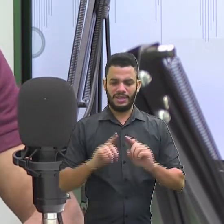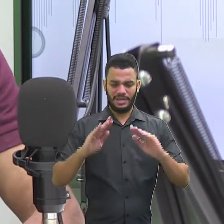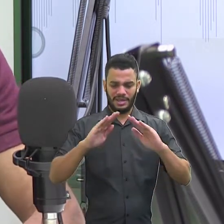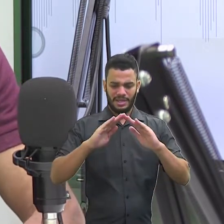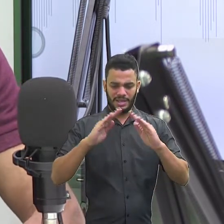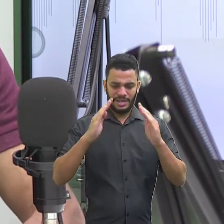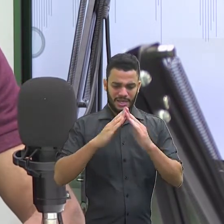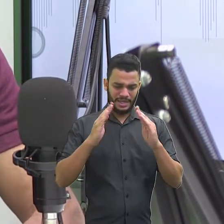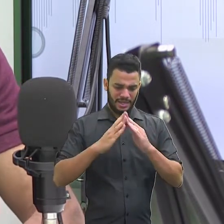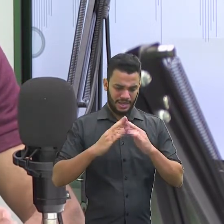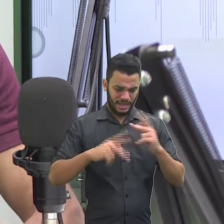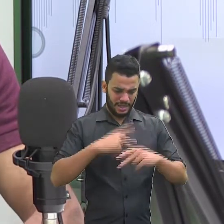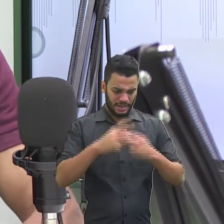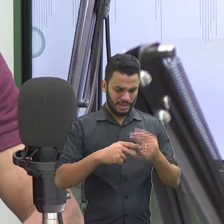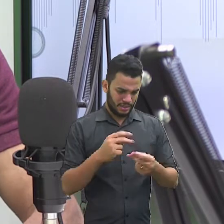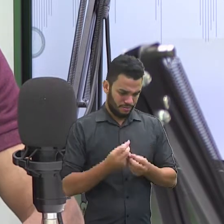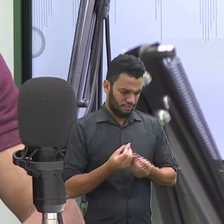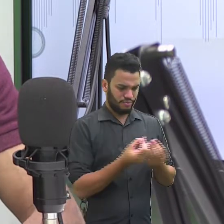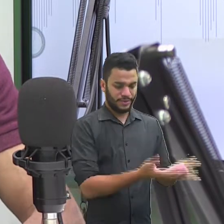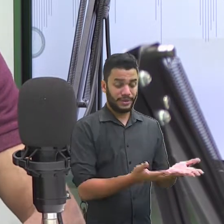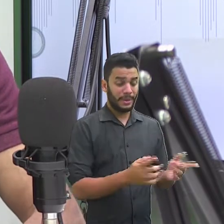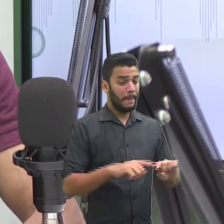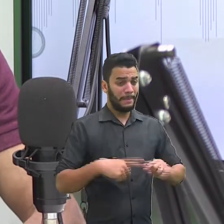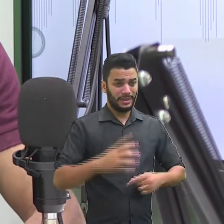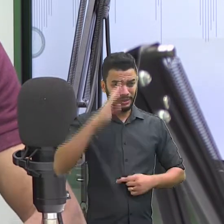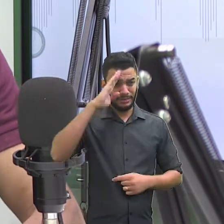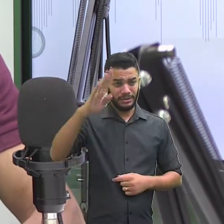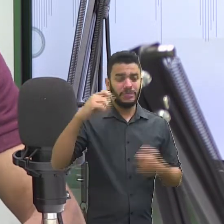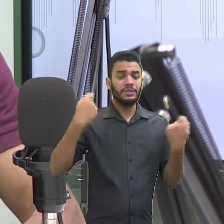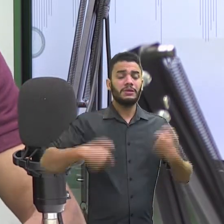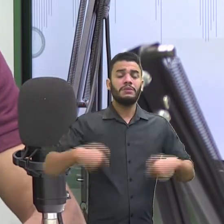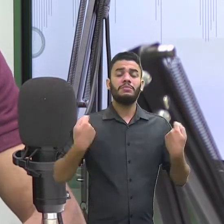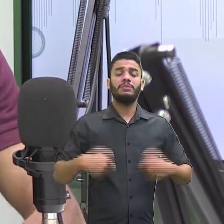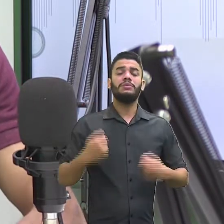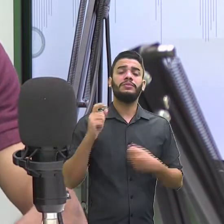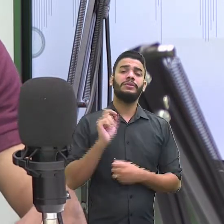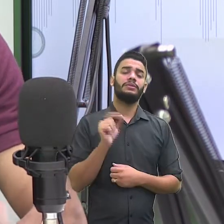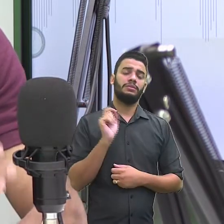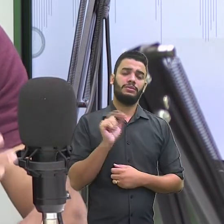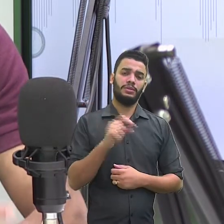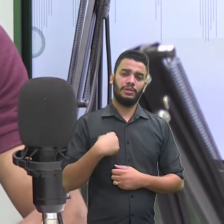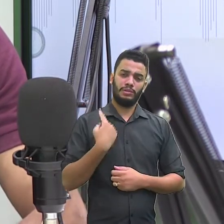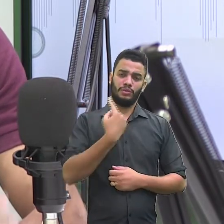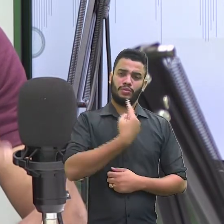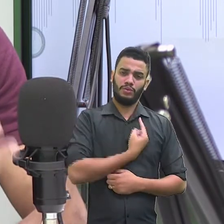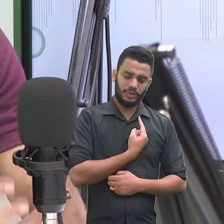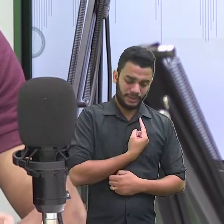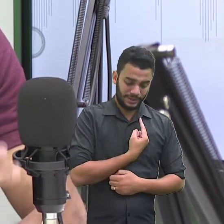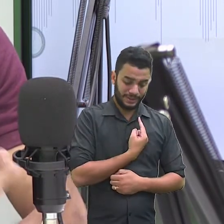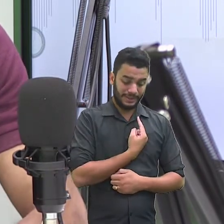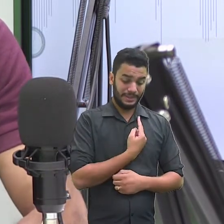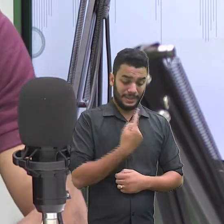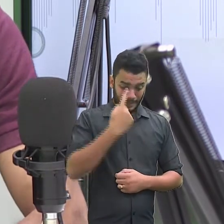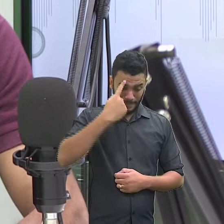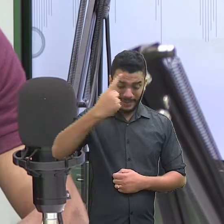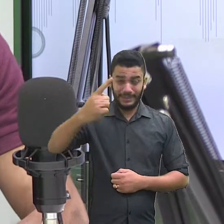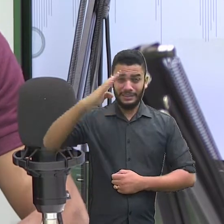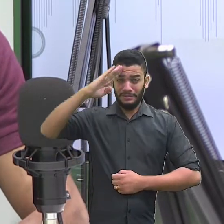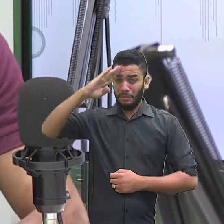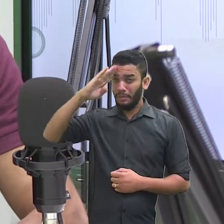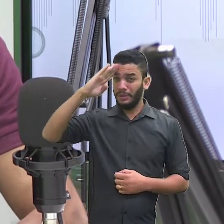deixar um rico legado material para os filhos, mais importante que isso é a gente deixar um rico legado espiritual e